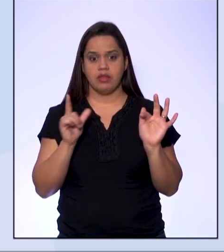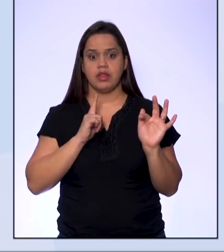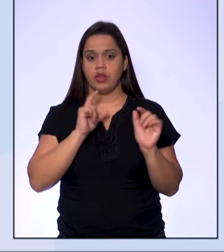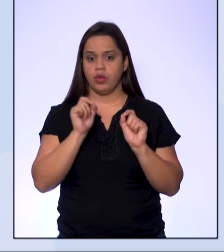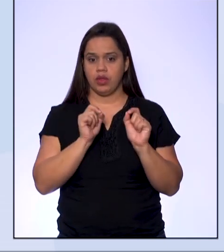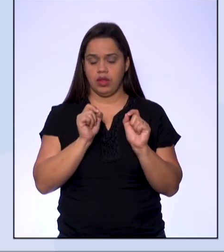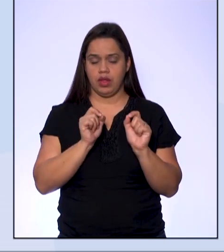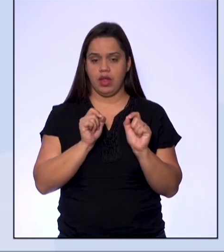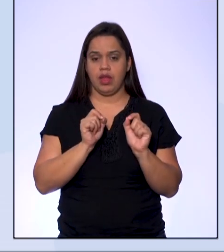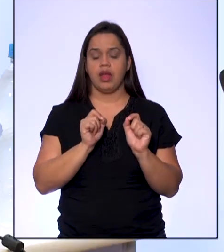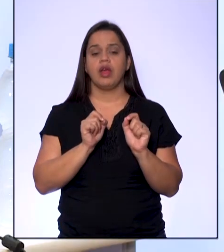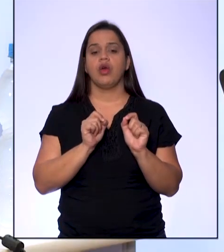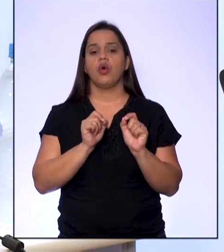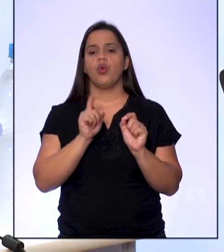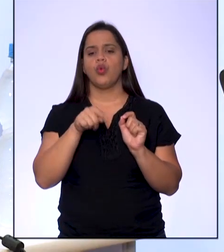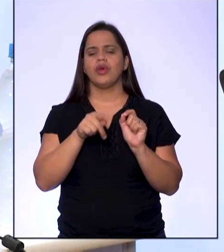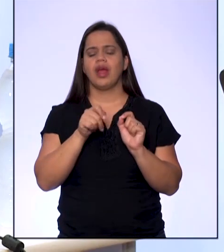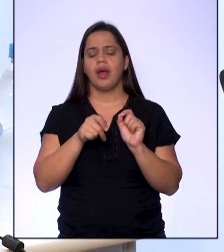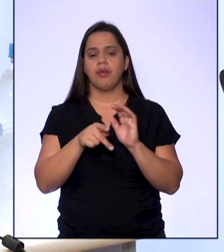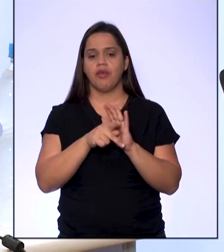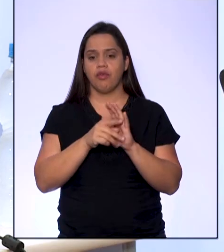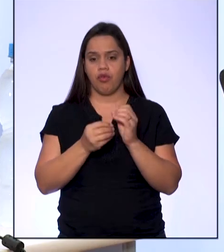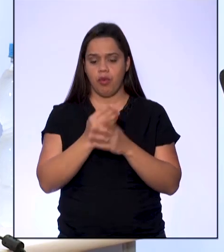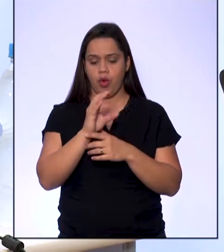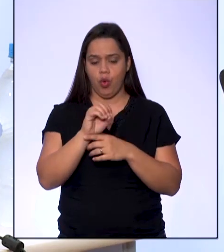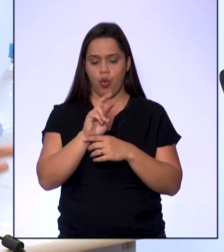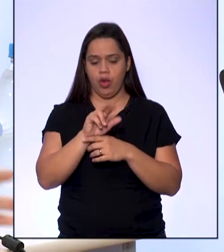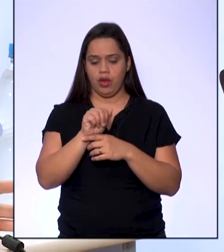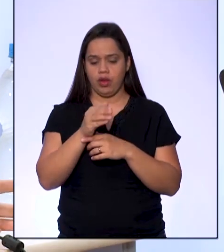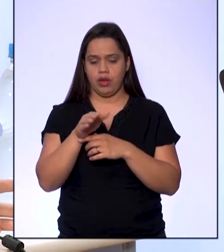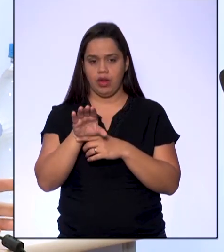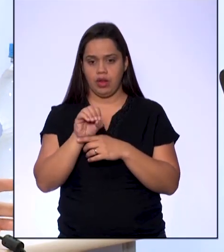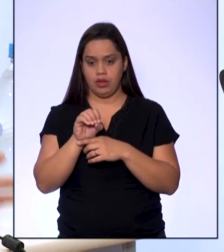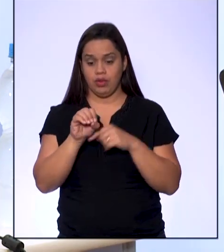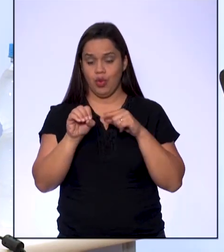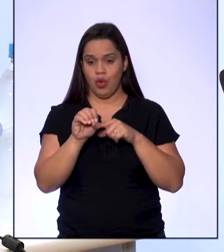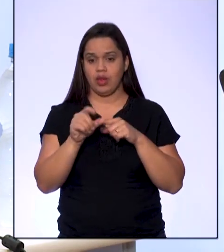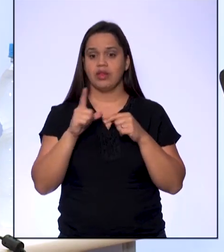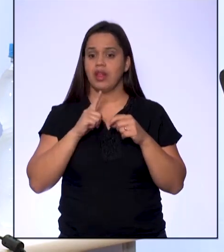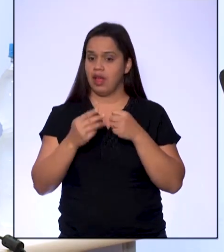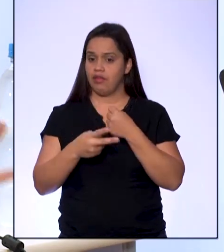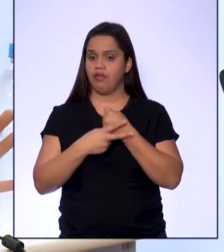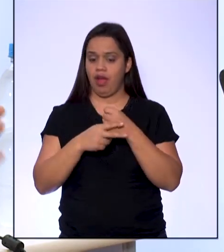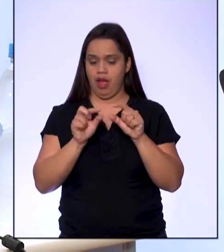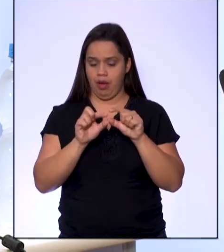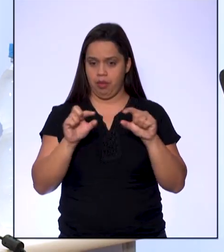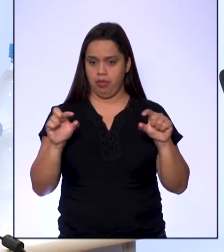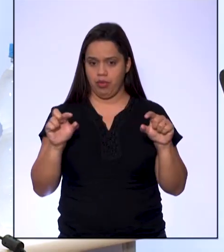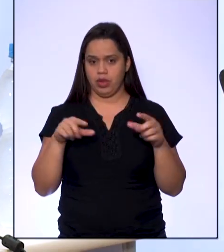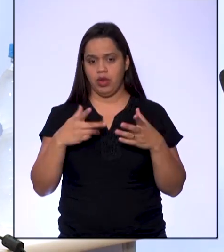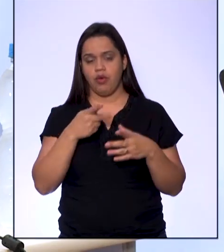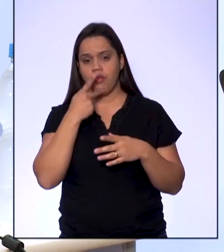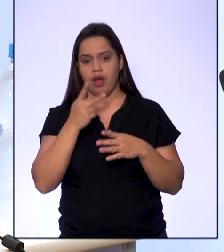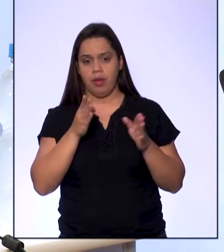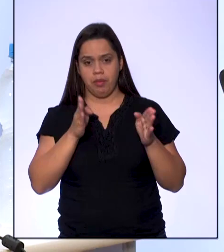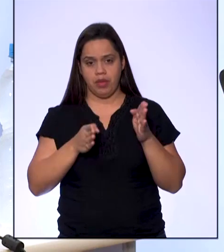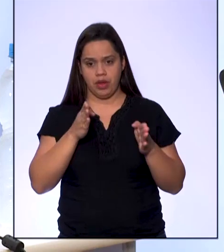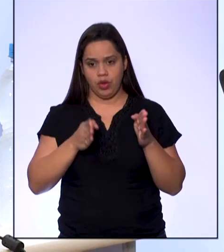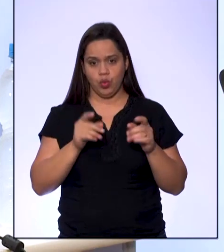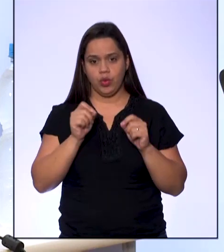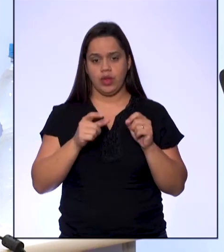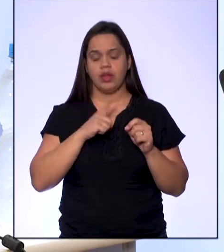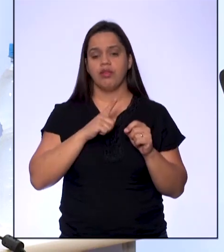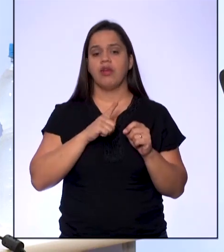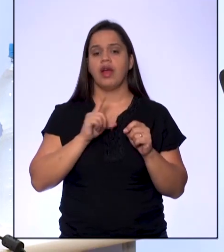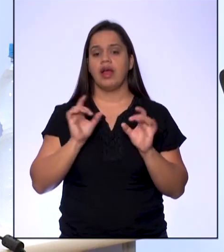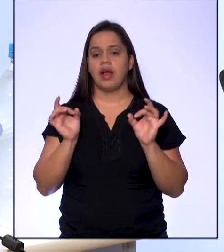Por orações. O que é uma oração? Toda oração tem verbo. Então, vamos pensar nisso. Quando eu falo período, o período ele sempre vai terminar